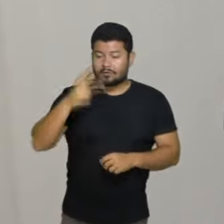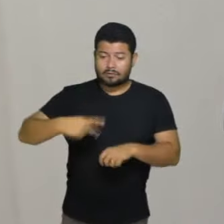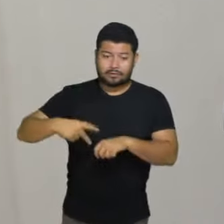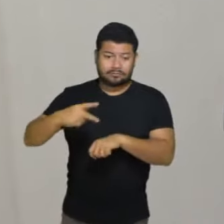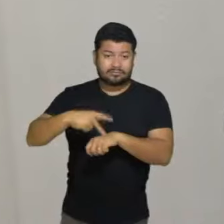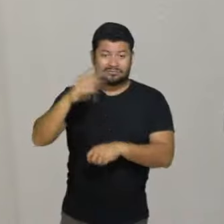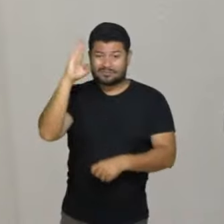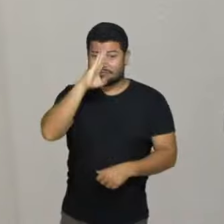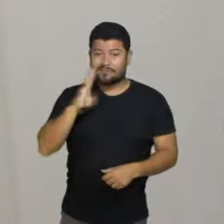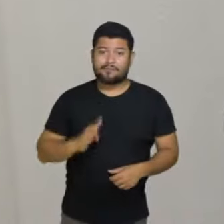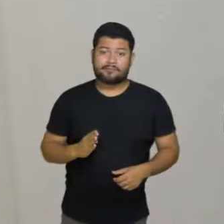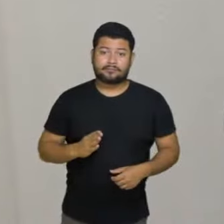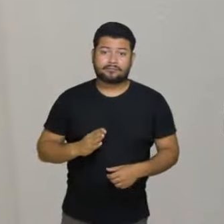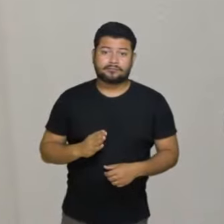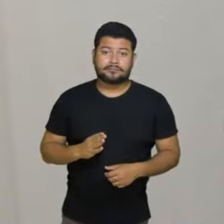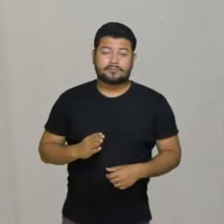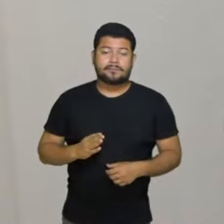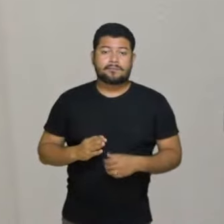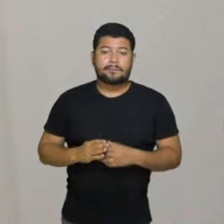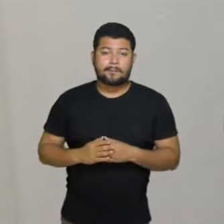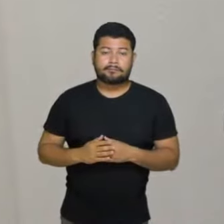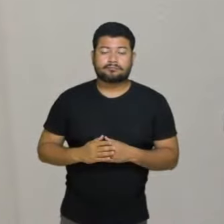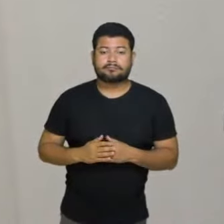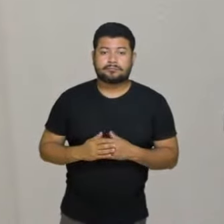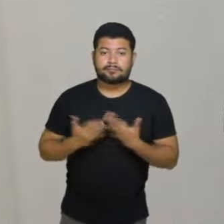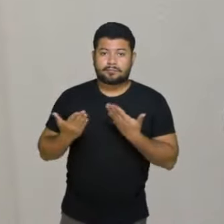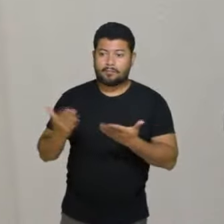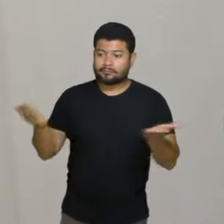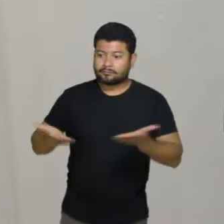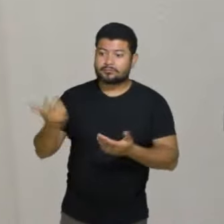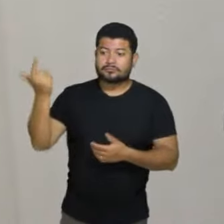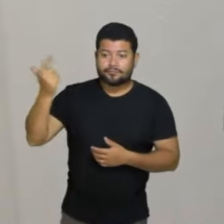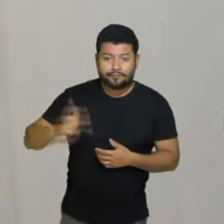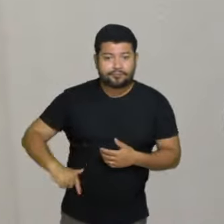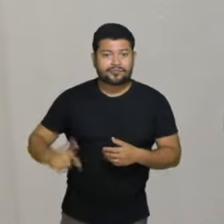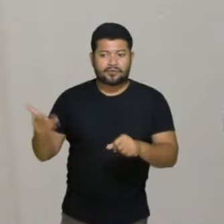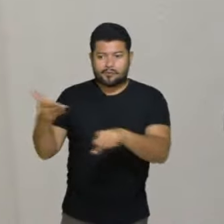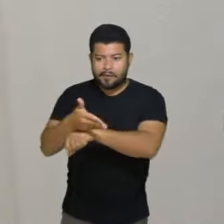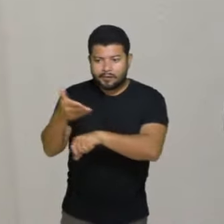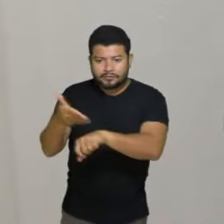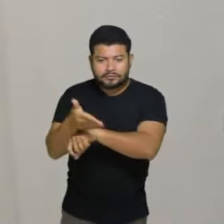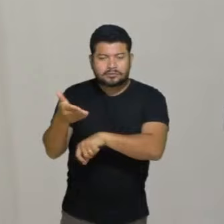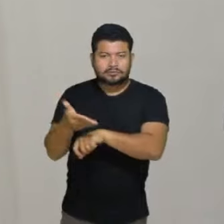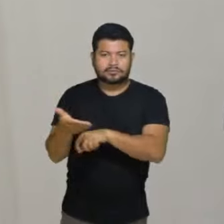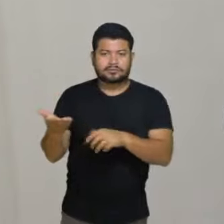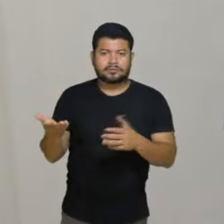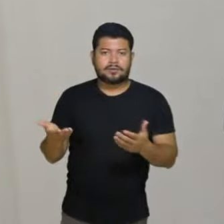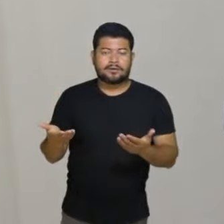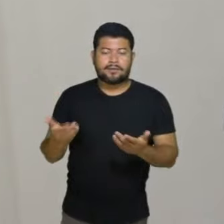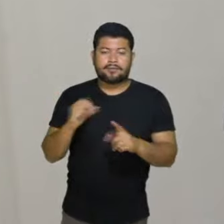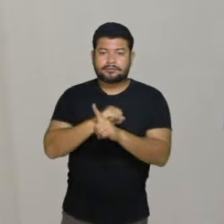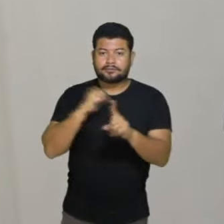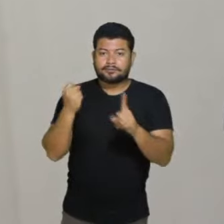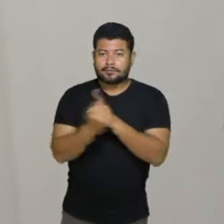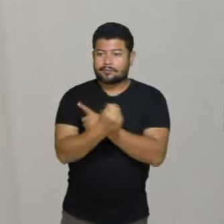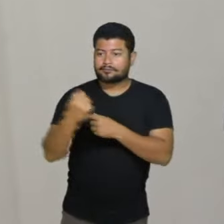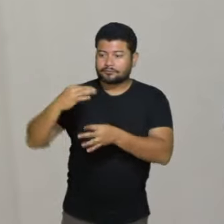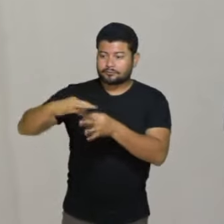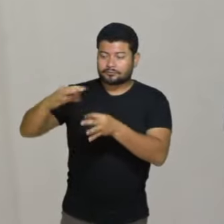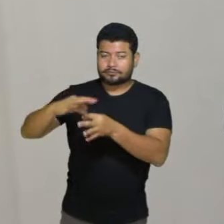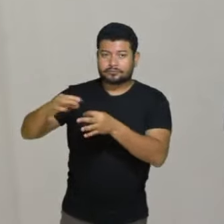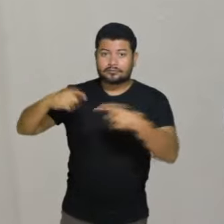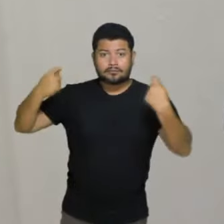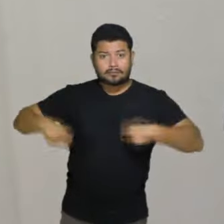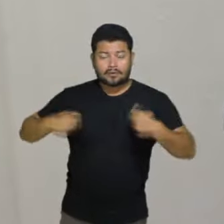E estes mesmos atores estão de volta à cena do crime. A sociedade e as instituições precisam